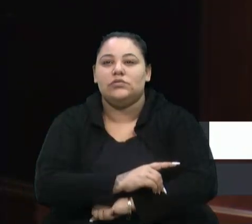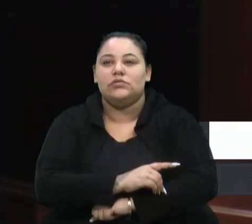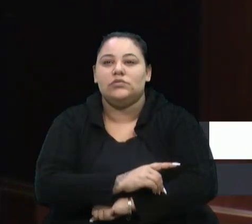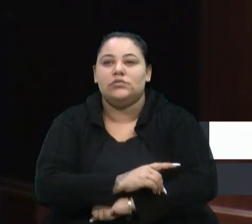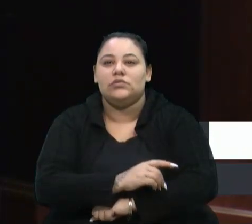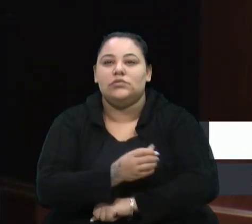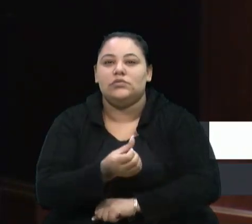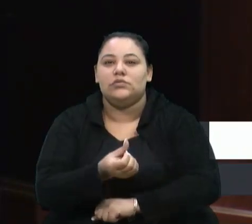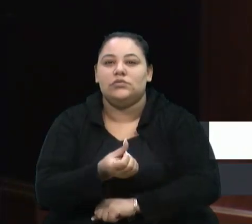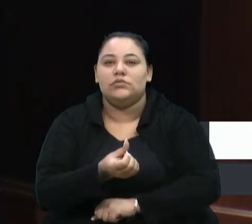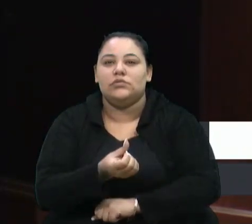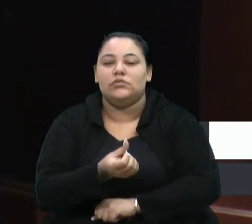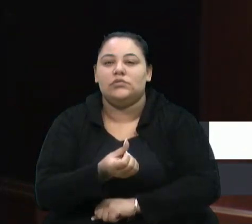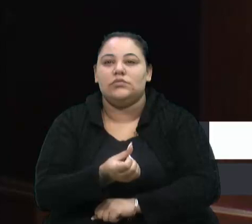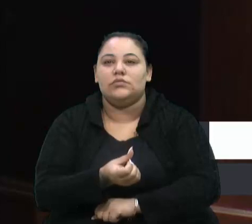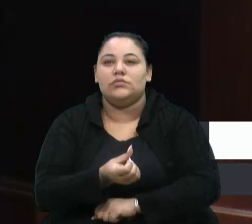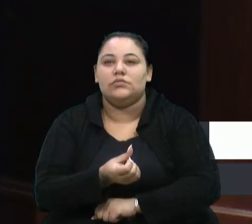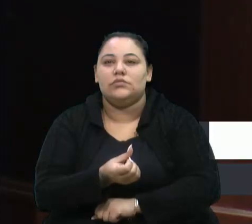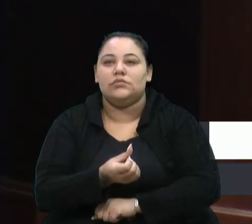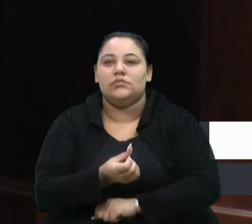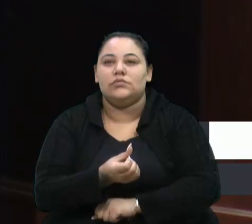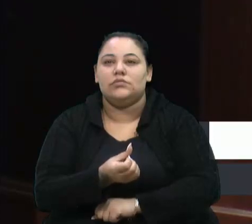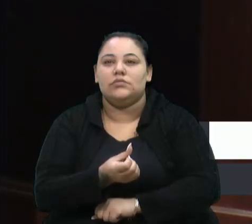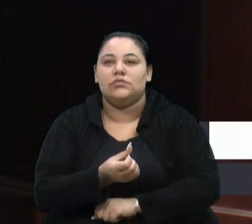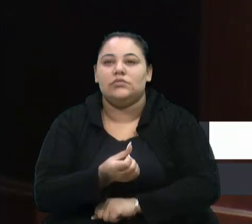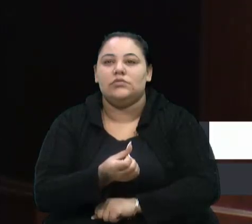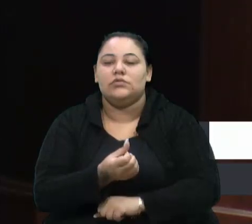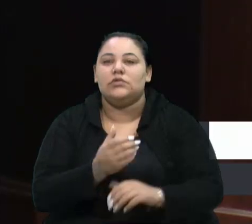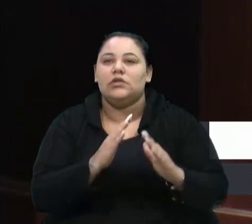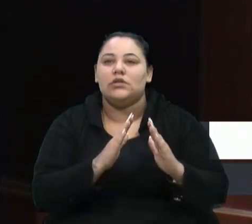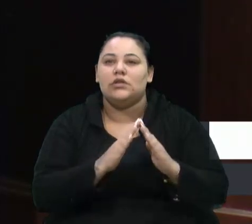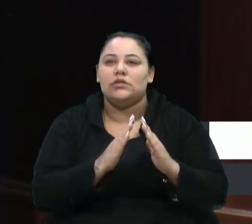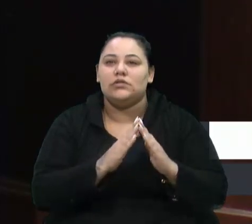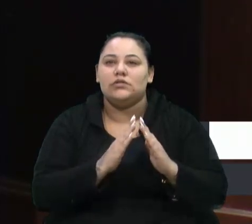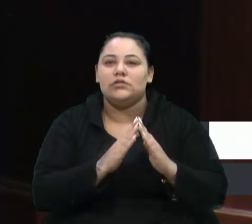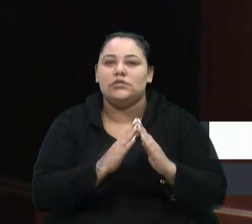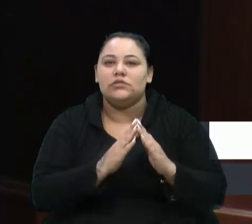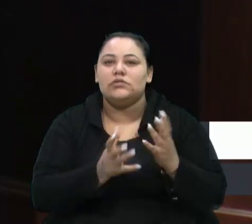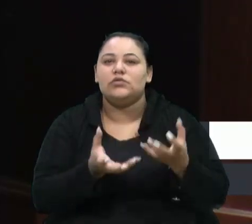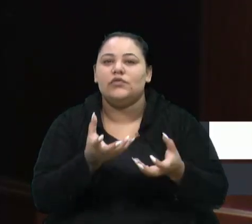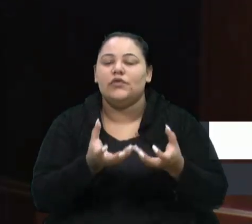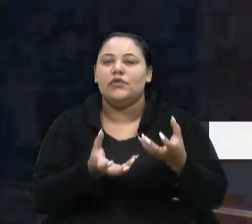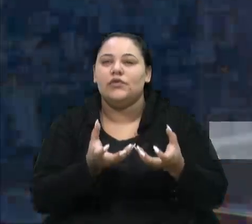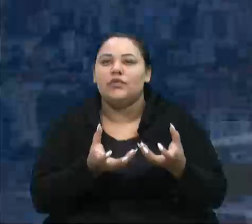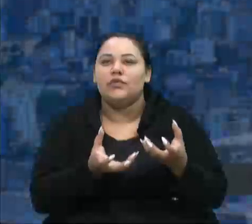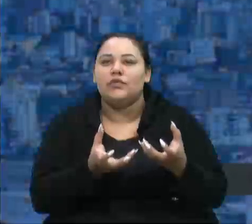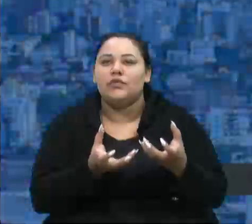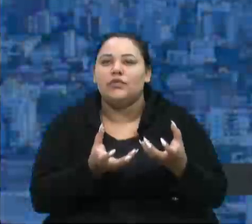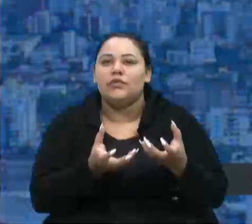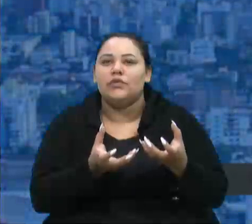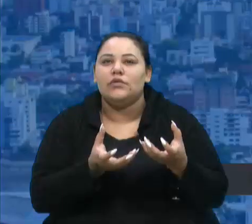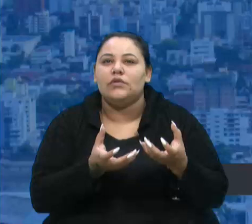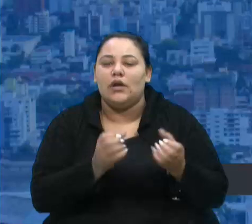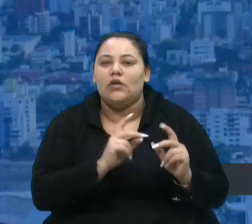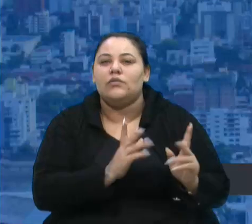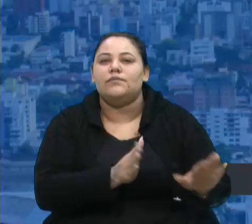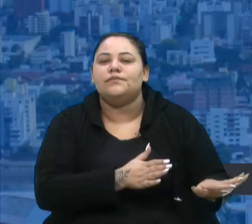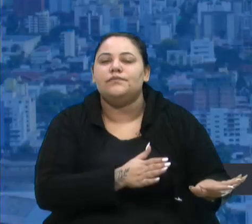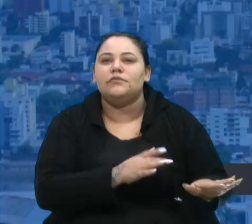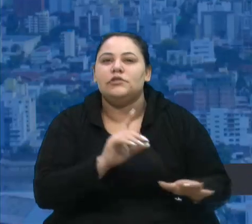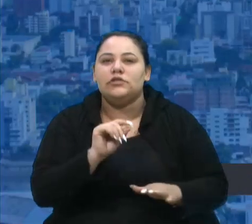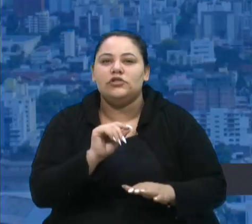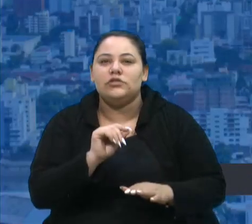Dia 6, casa parcialmente destruída pelo fogo ali. Então. Dia 10